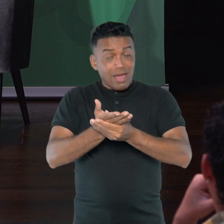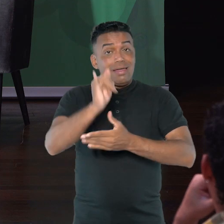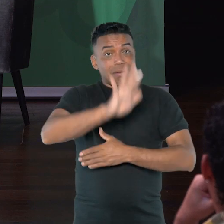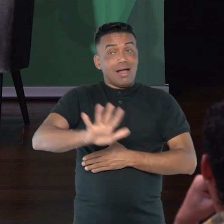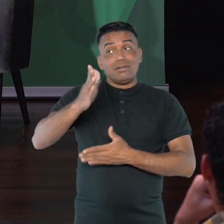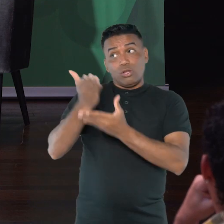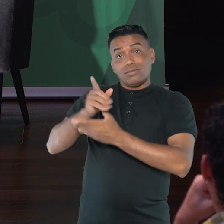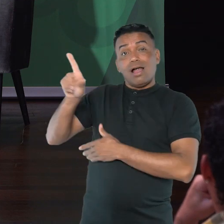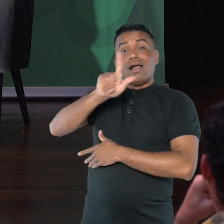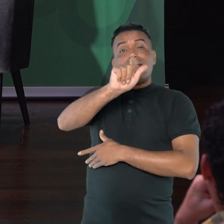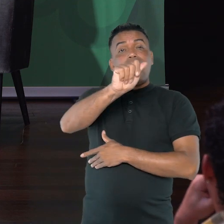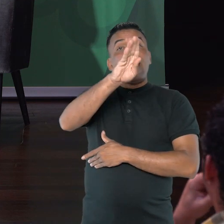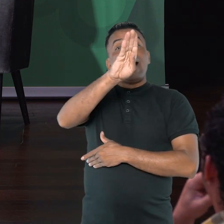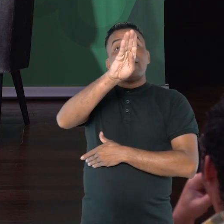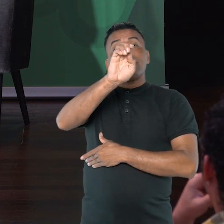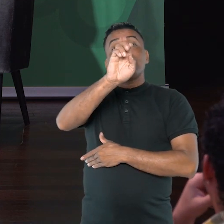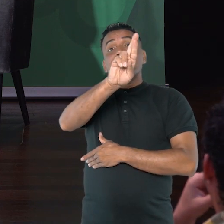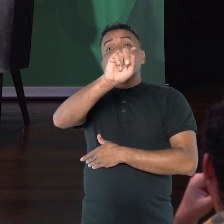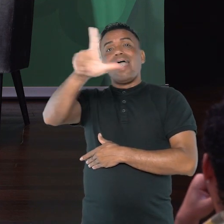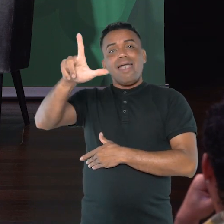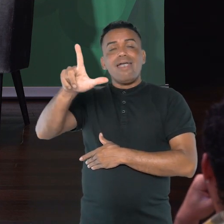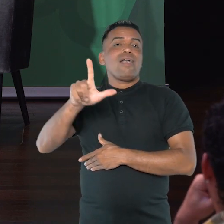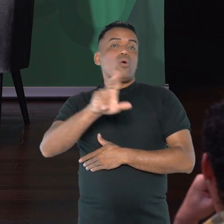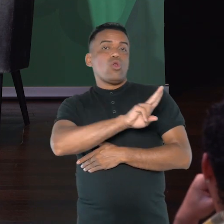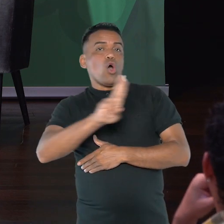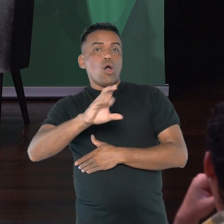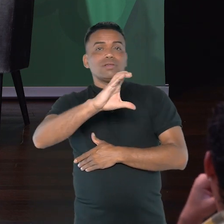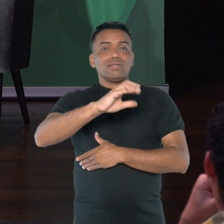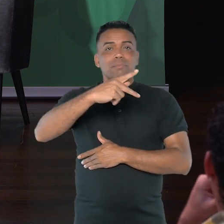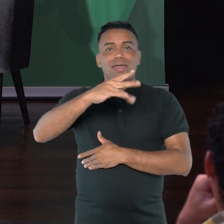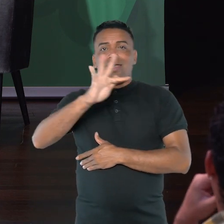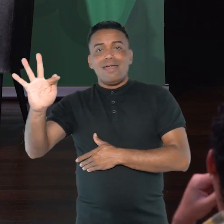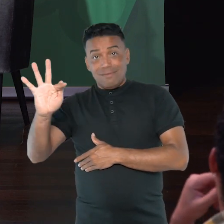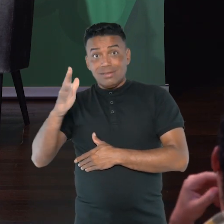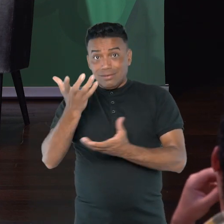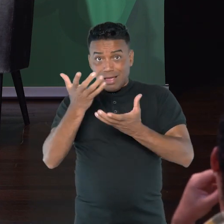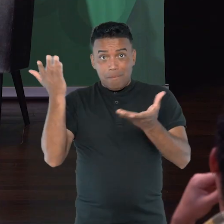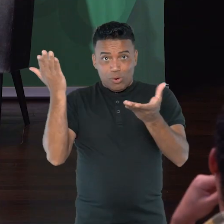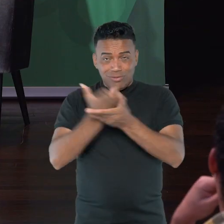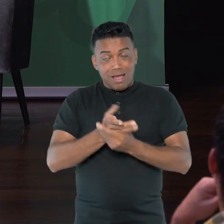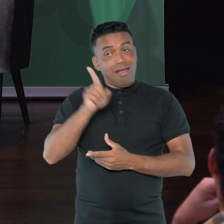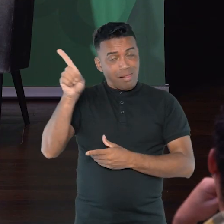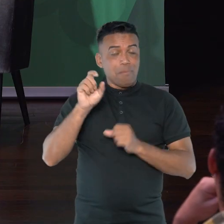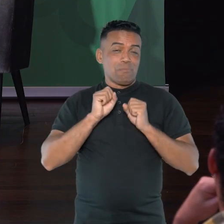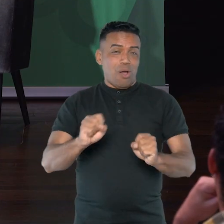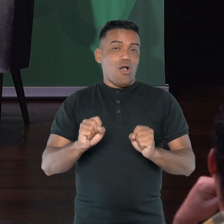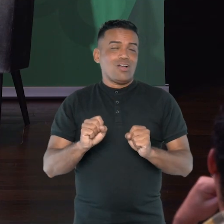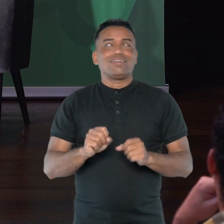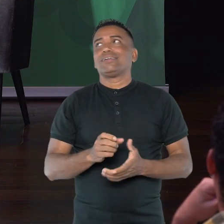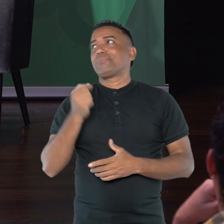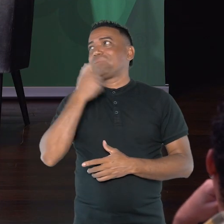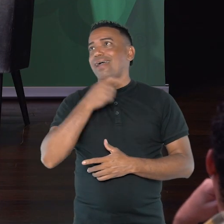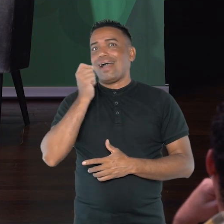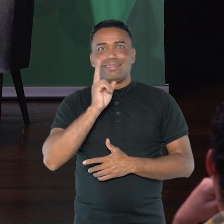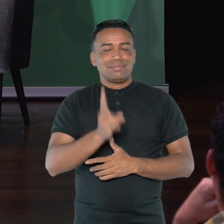pode processar o Gabriel. O nome dele está ali, tem CPF, tudo direitinho no final para quem quiser processar. Eu faço isso todo dia,